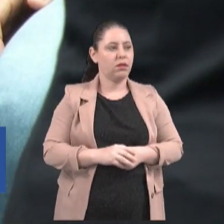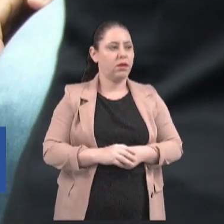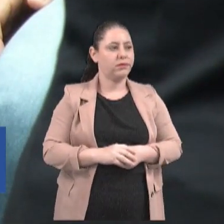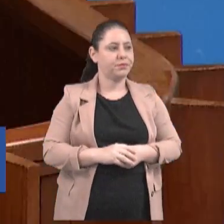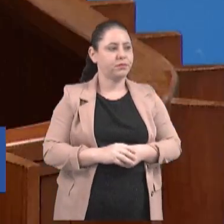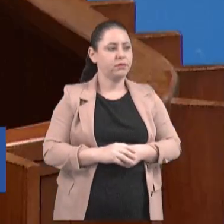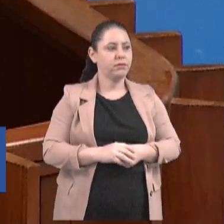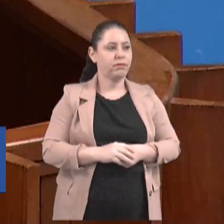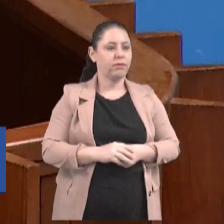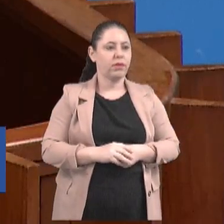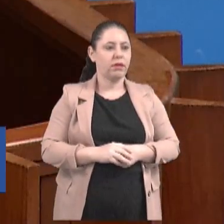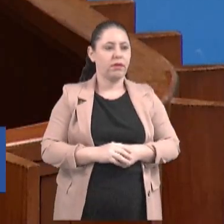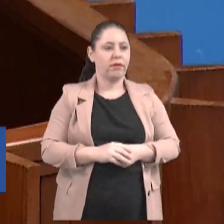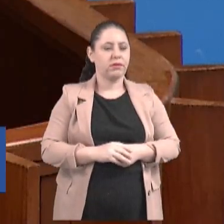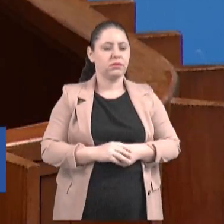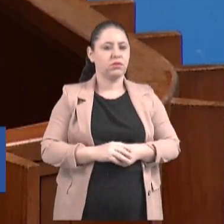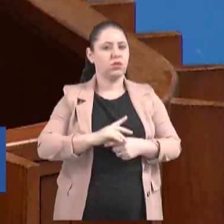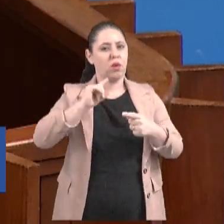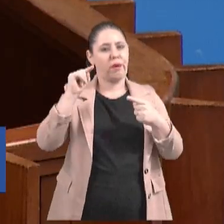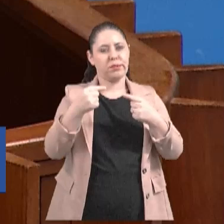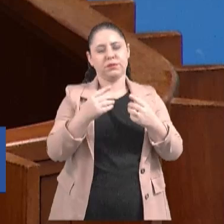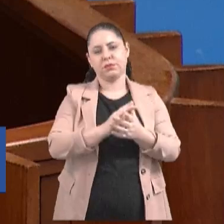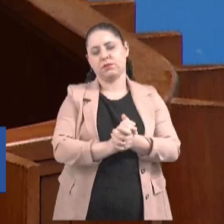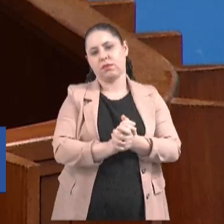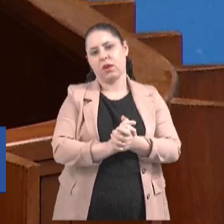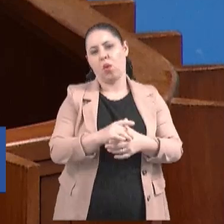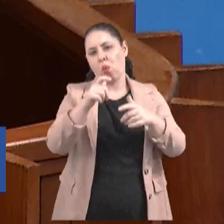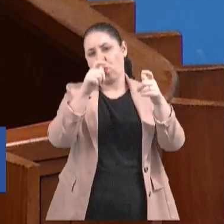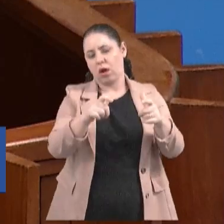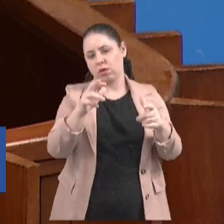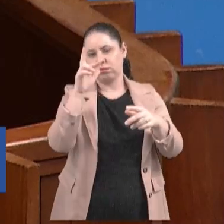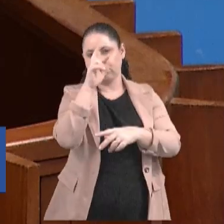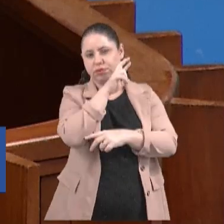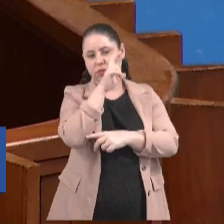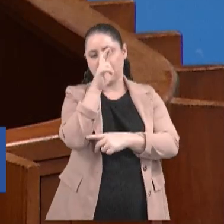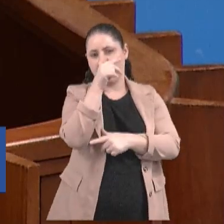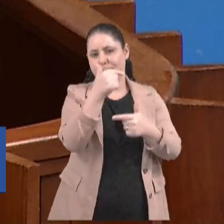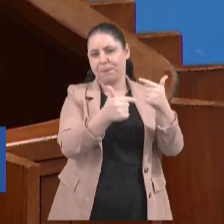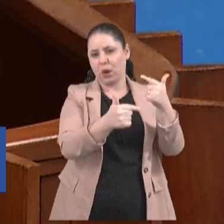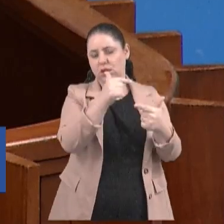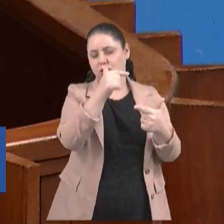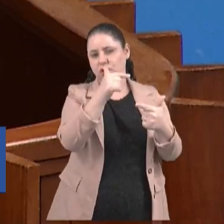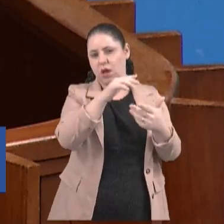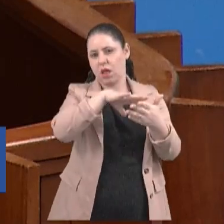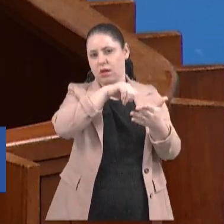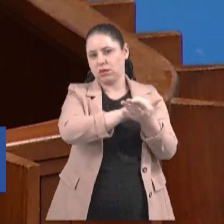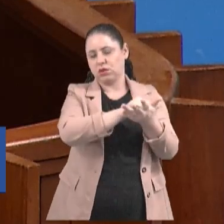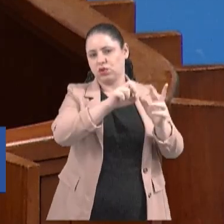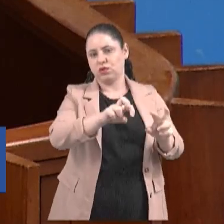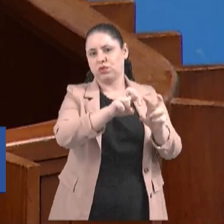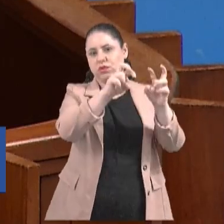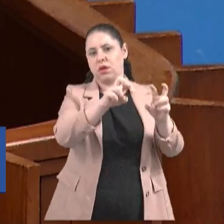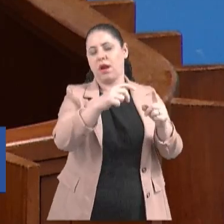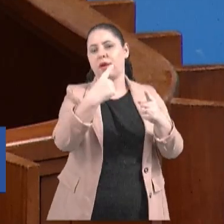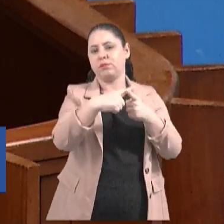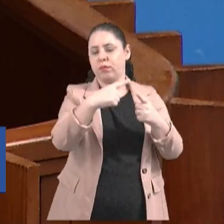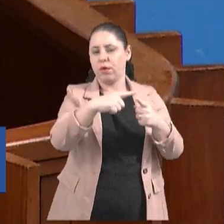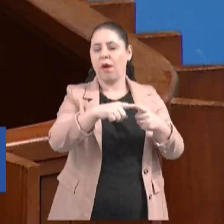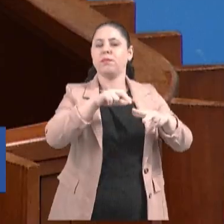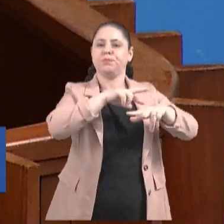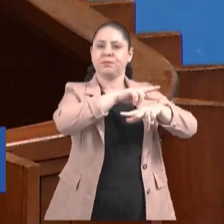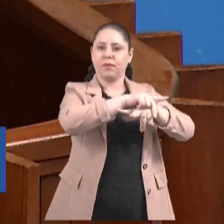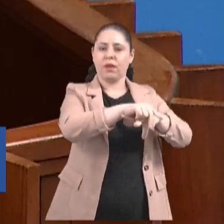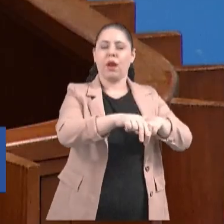Dos objetivos do Observatório. O Observatório da Violência Política Digital contra as Mulheres por razões de gênero ou